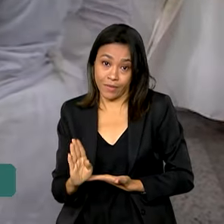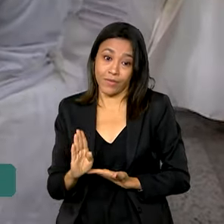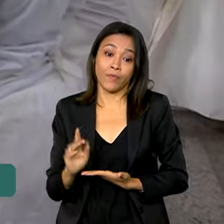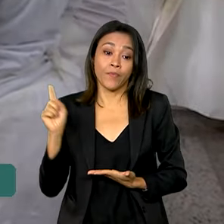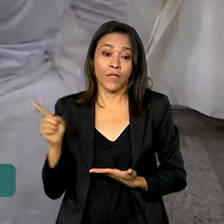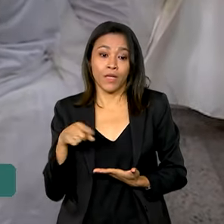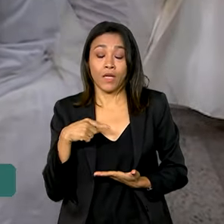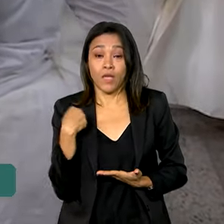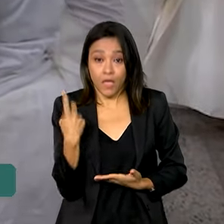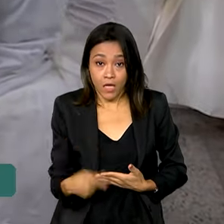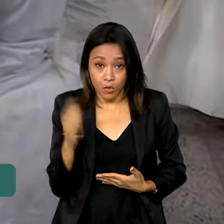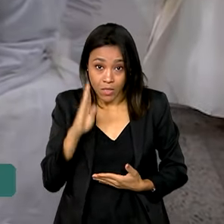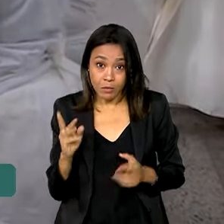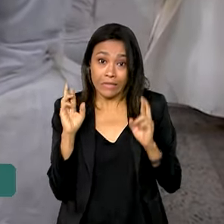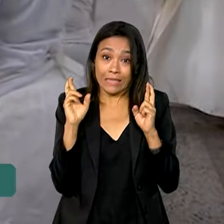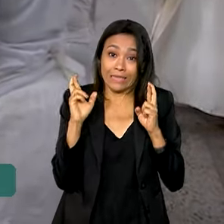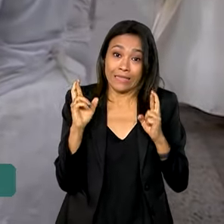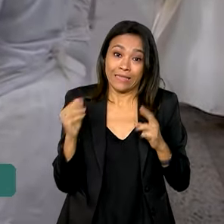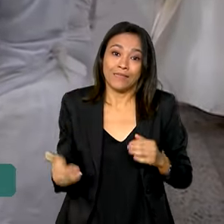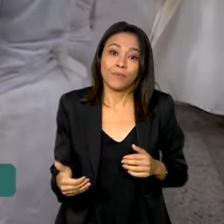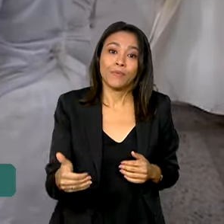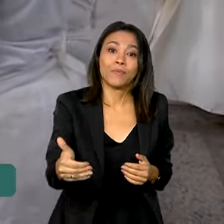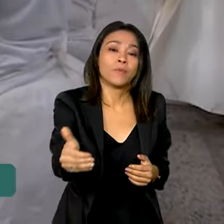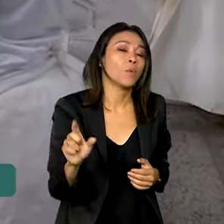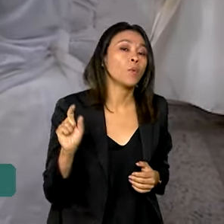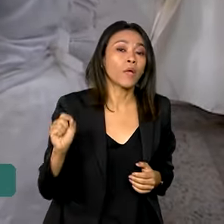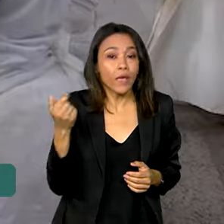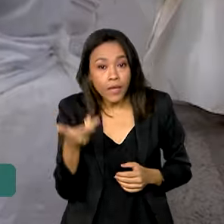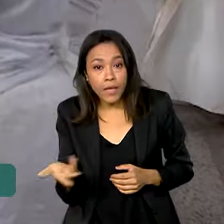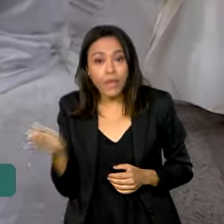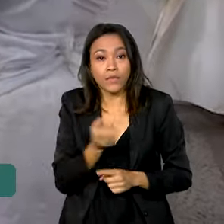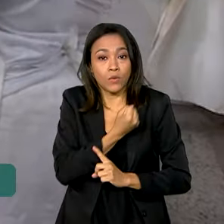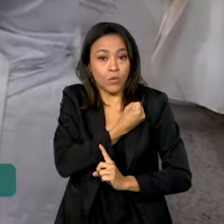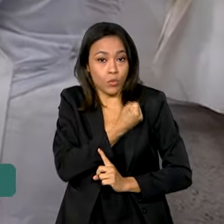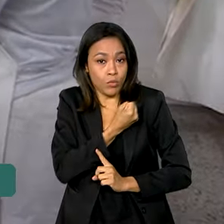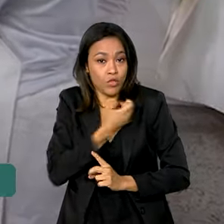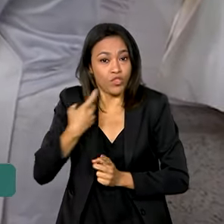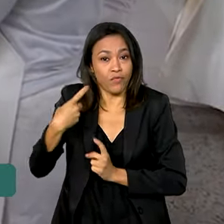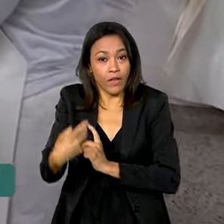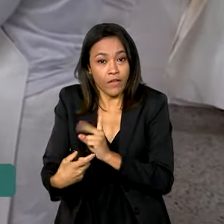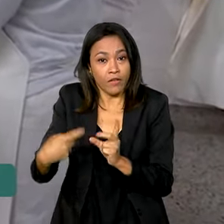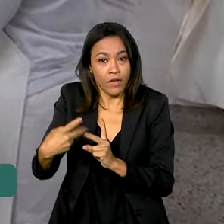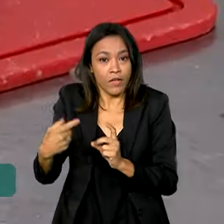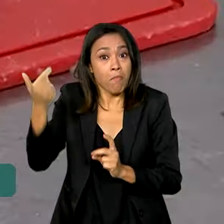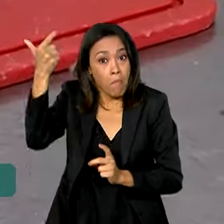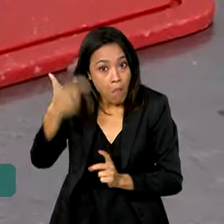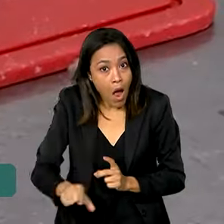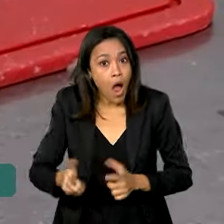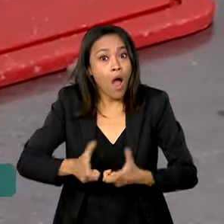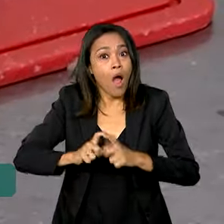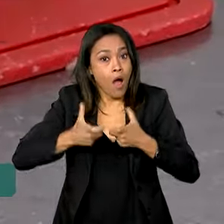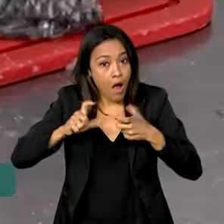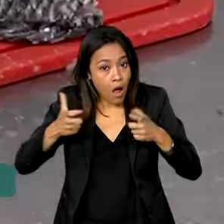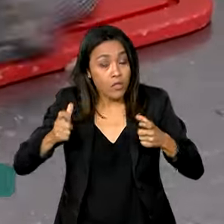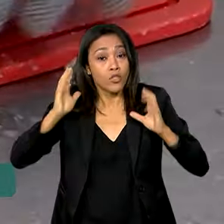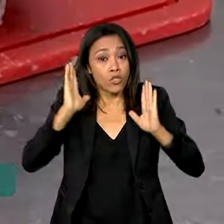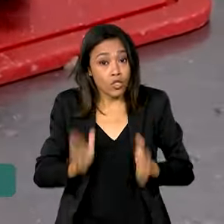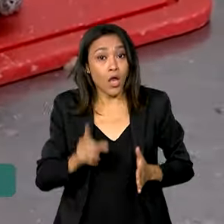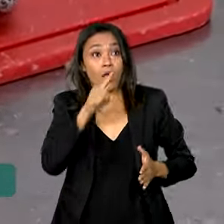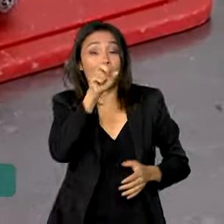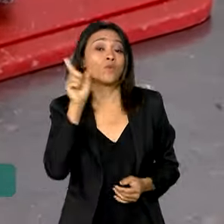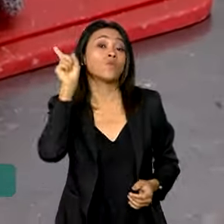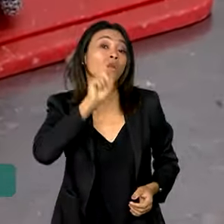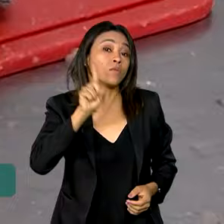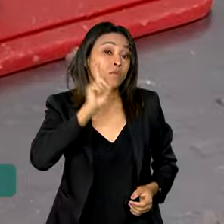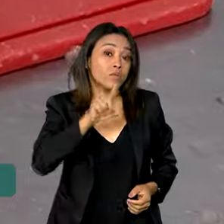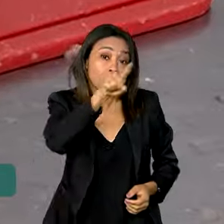a expectativa a partir de agora é que esses números aumentem ainda mais, já que o país